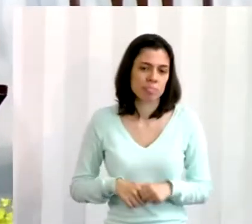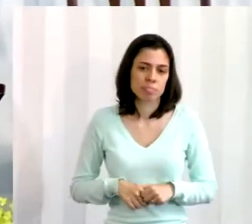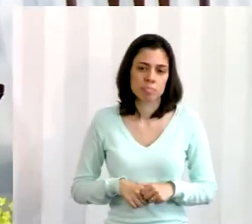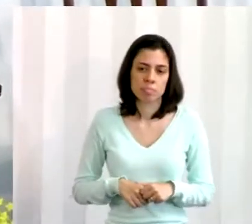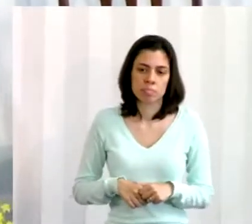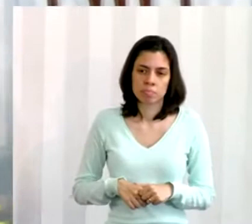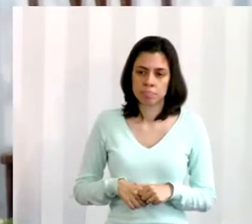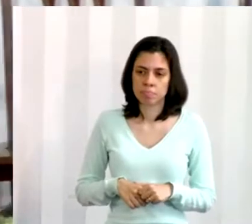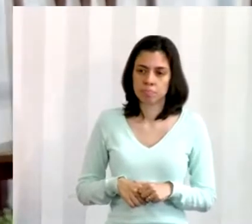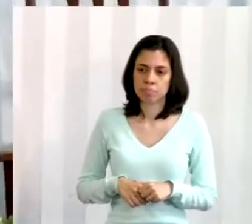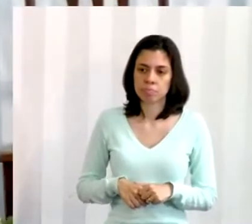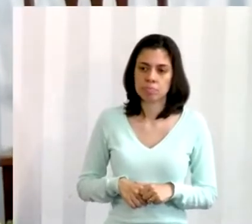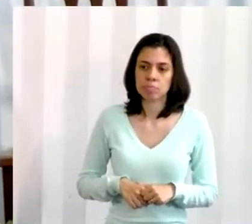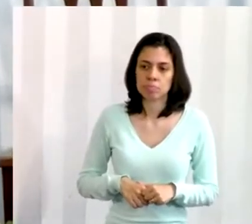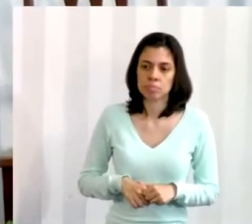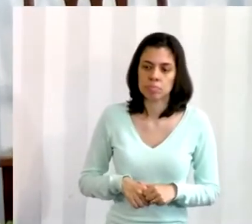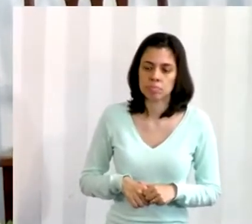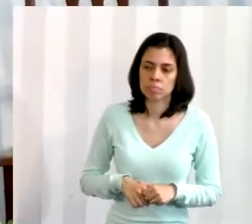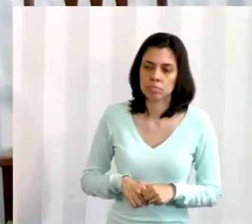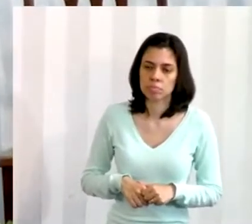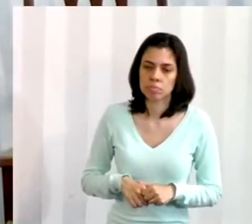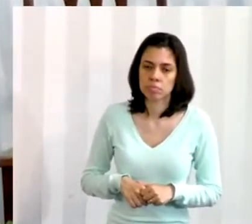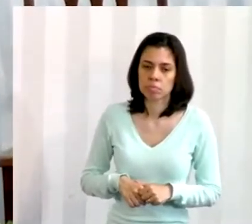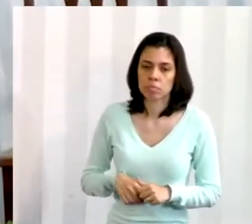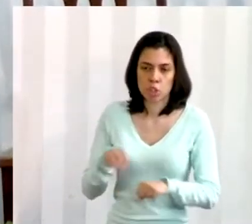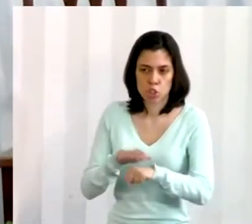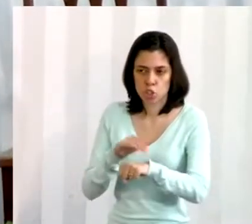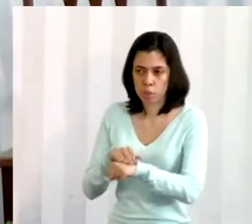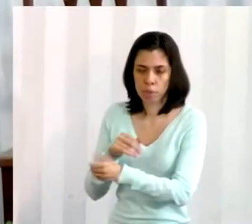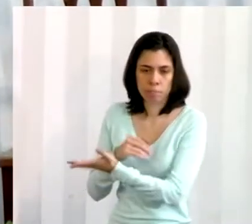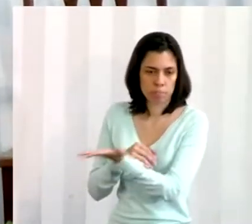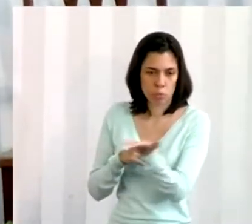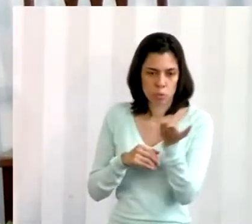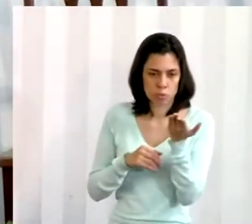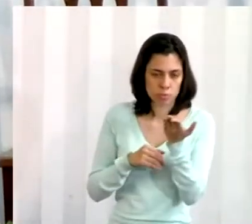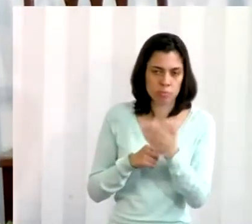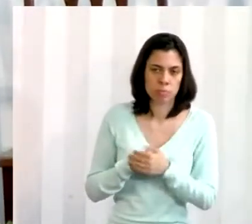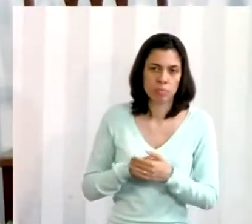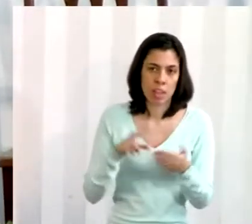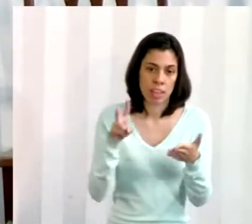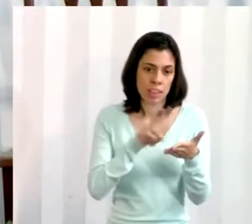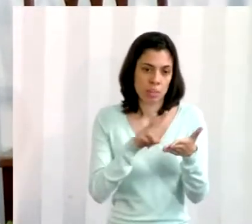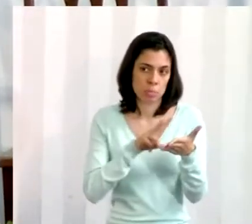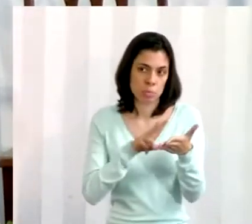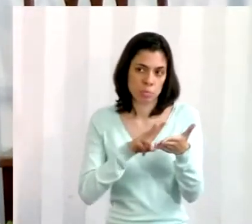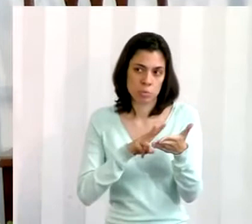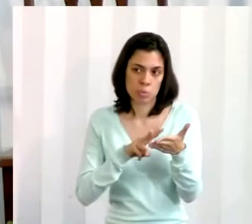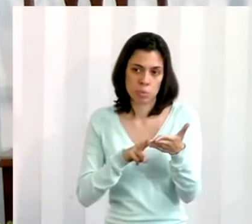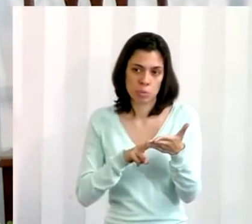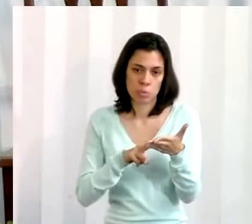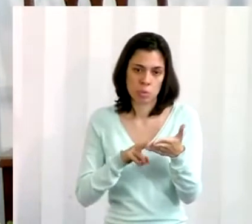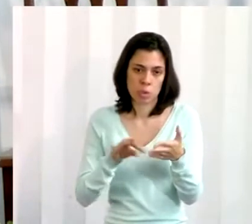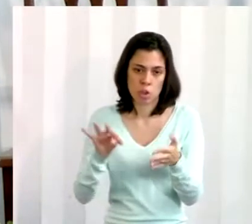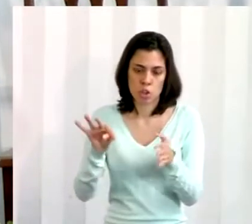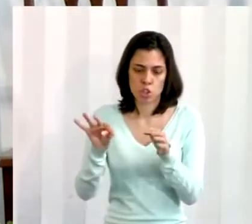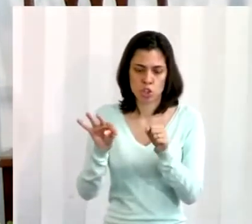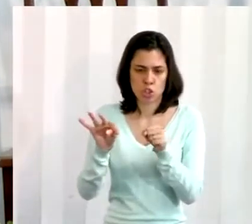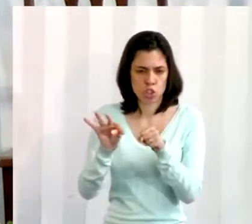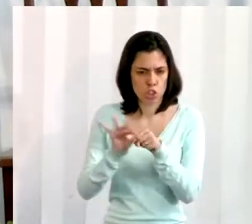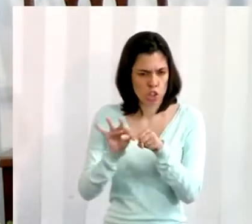os nossos horários, claro. Eu convido os irmãos a lermos na palavra de Deus em Tiago.